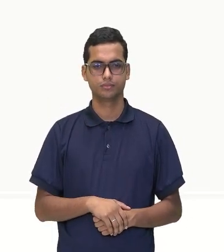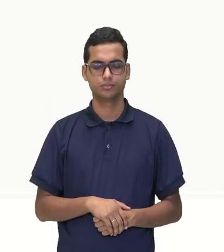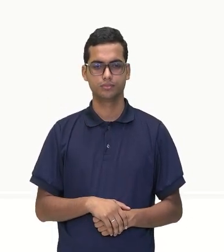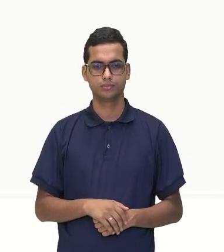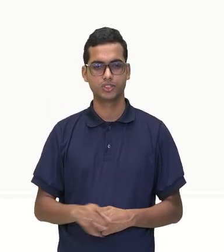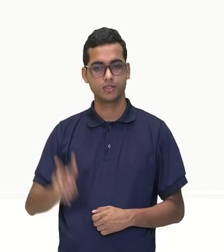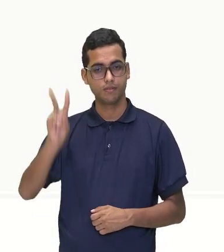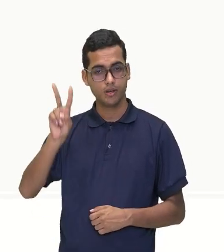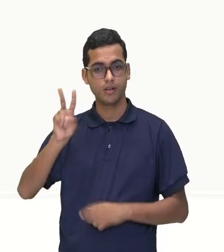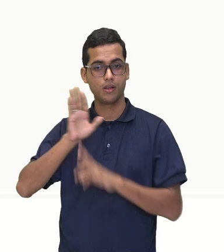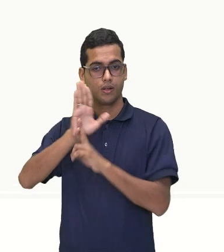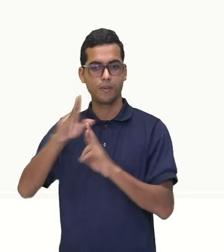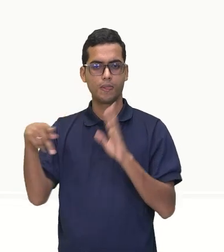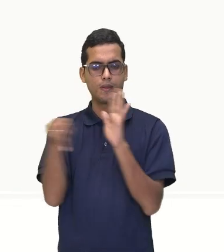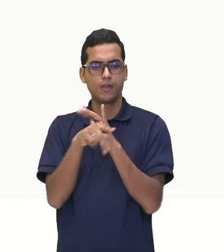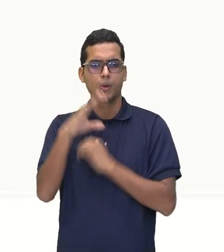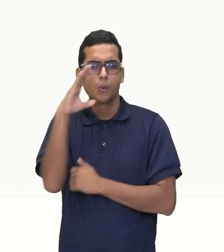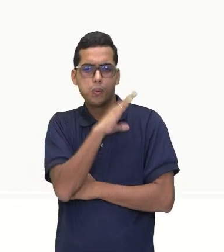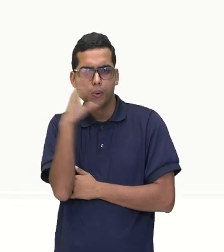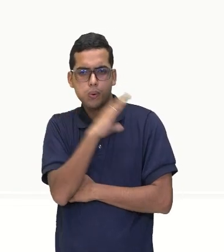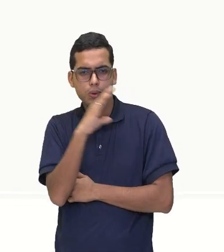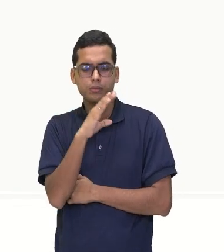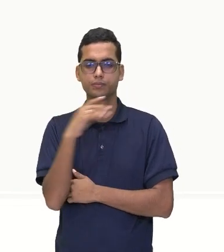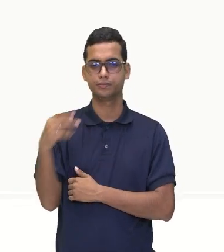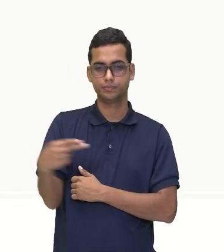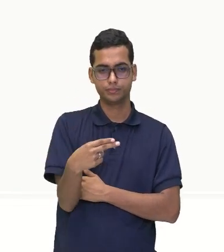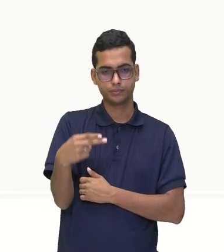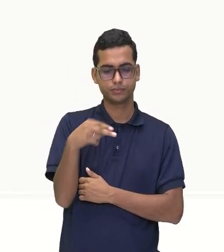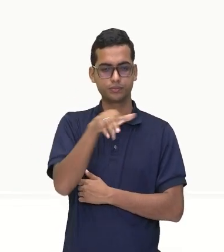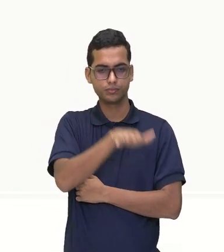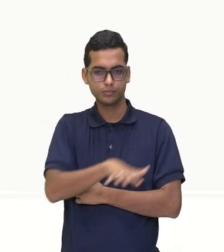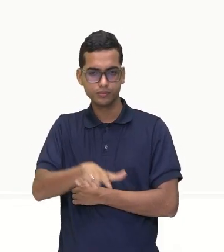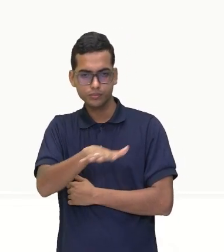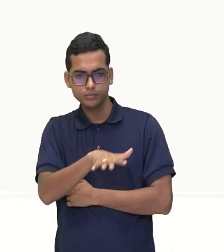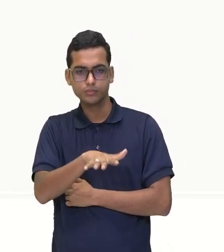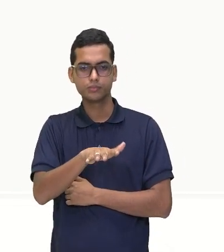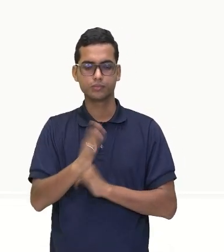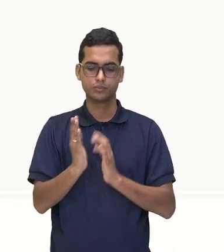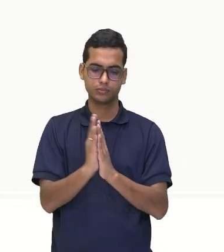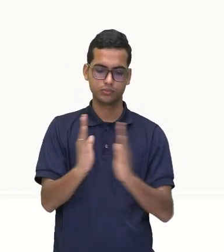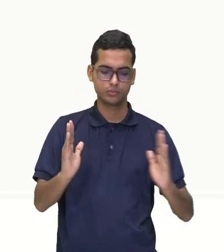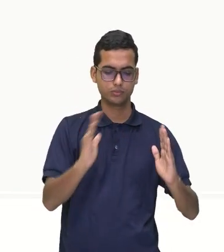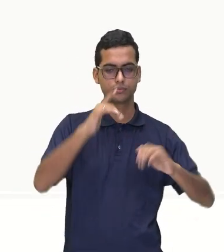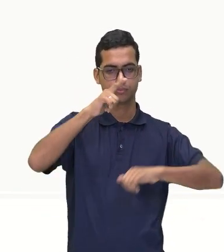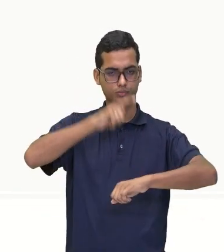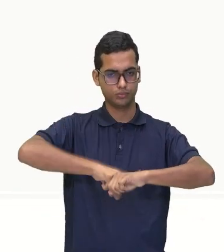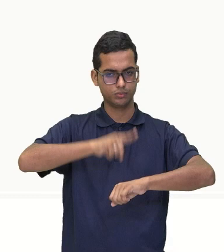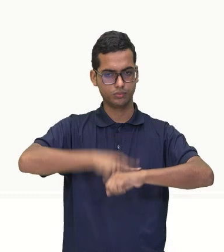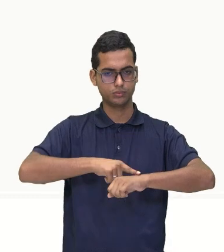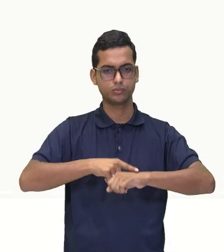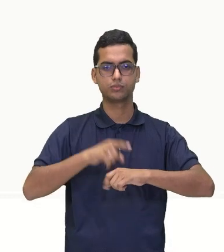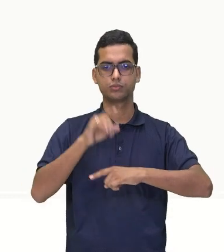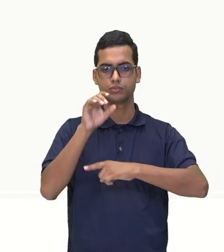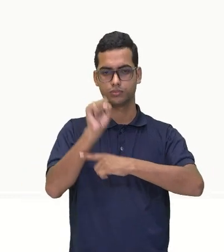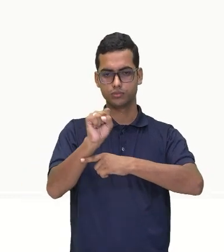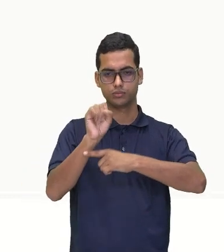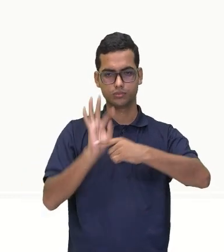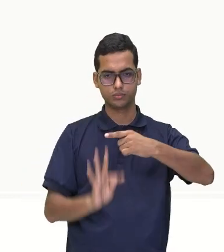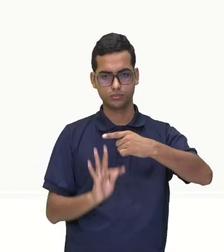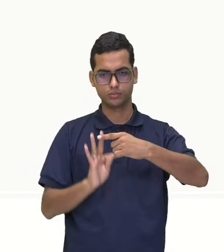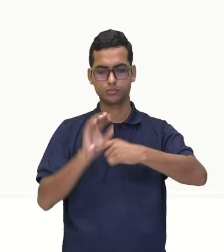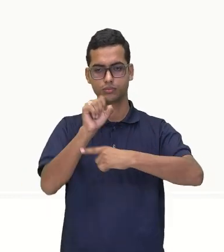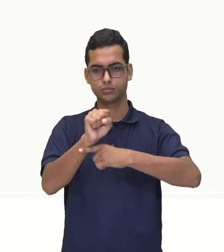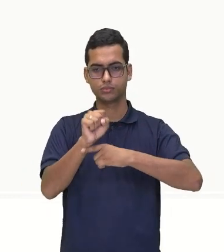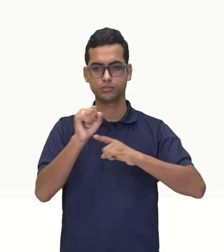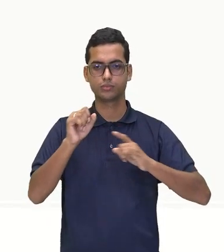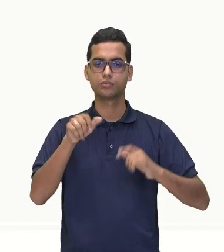ser igual ao espaço sobre o tempo. Ok? Então, vejam